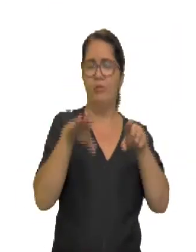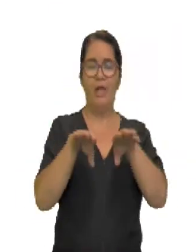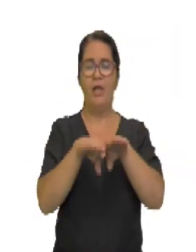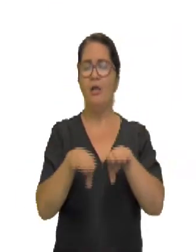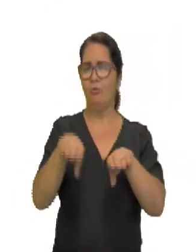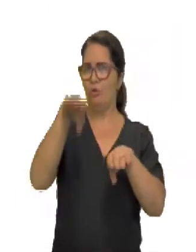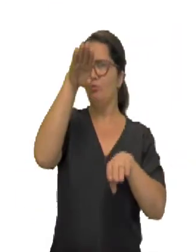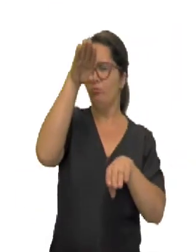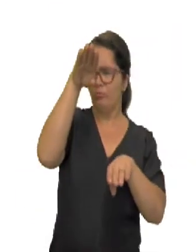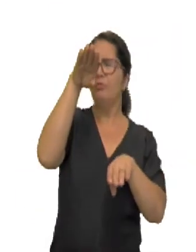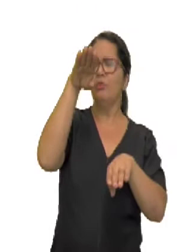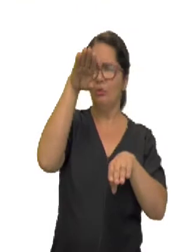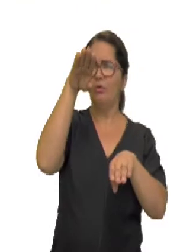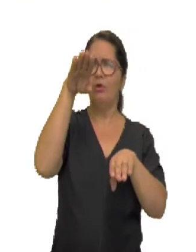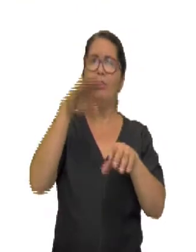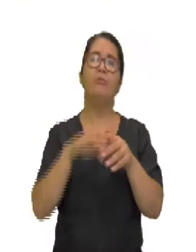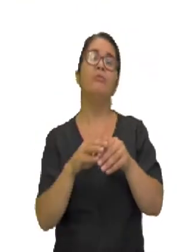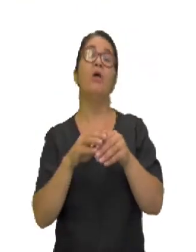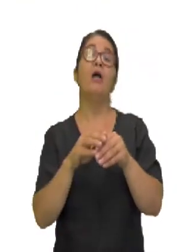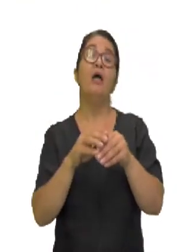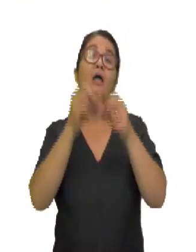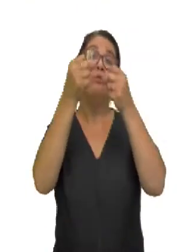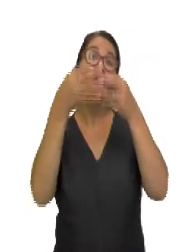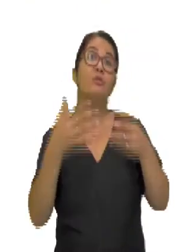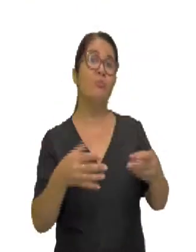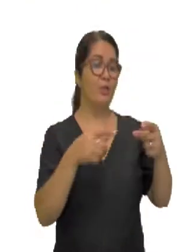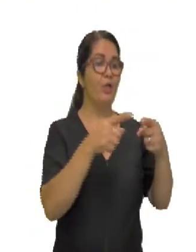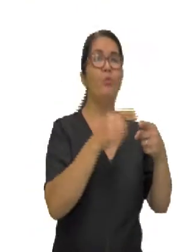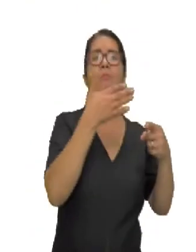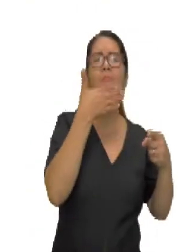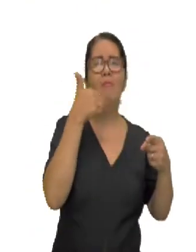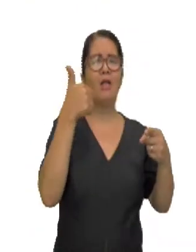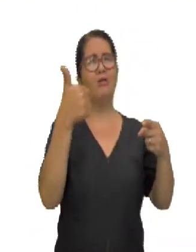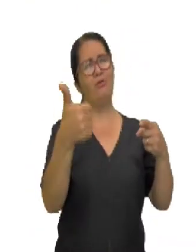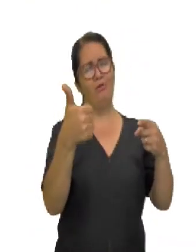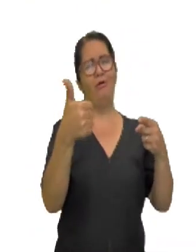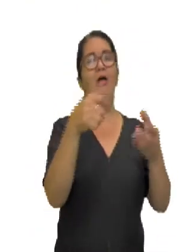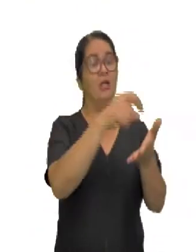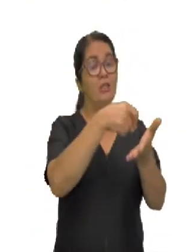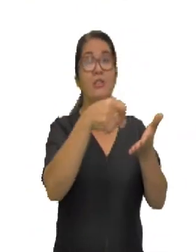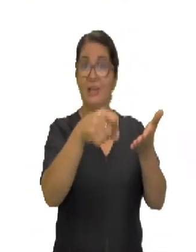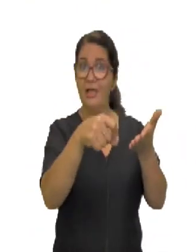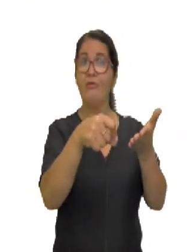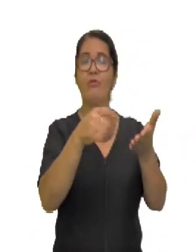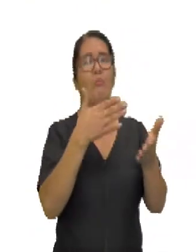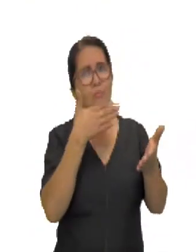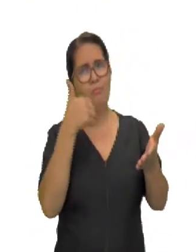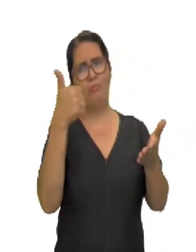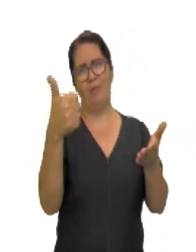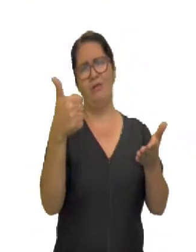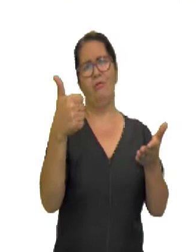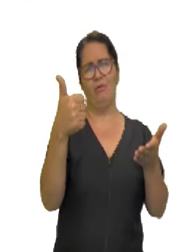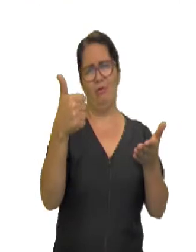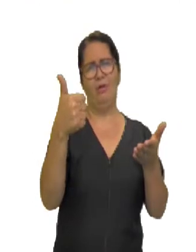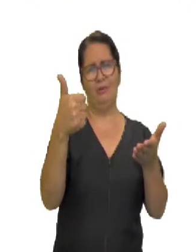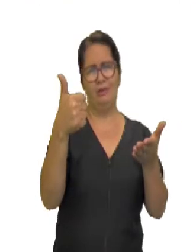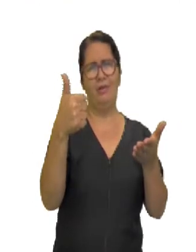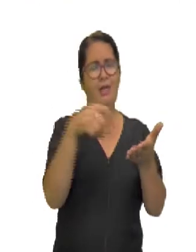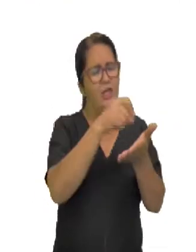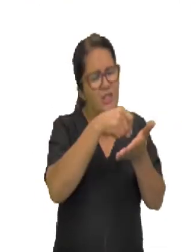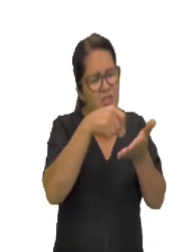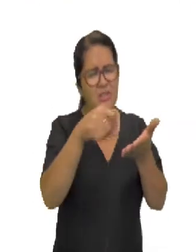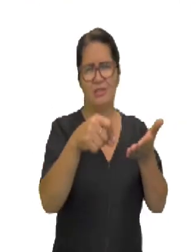mais elevado, eu digo melhor na frase. Isso, então bom é melhor. Não posso colocar a